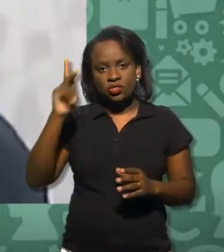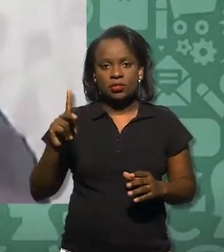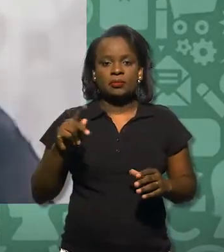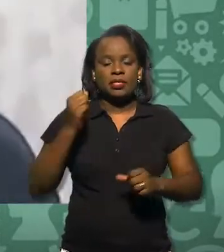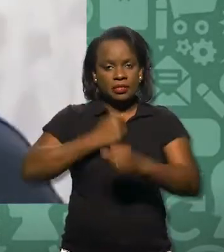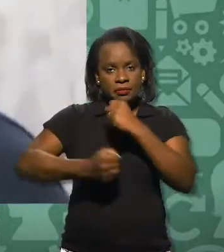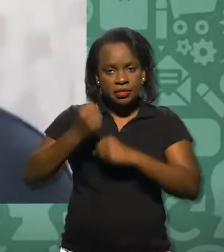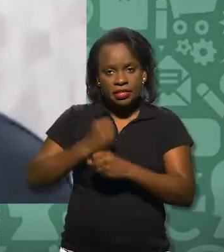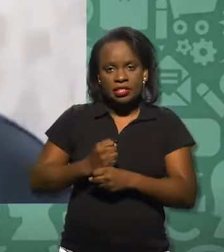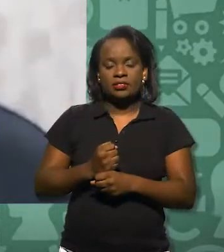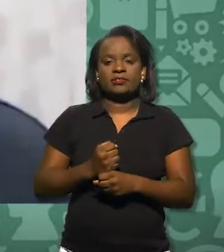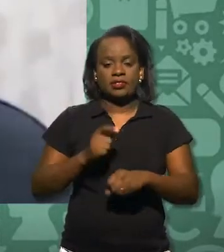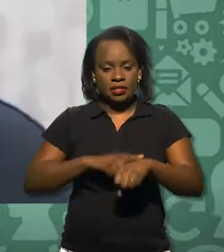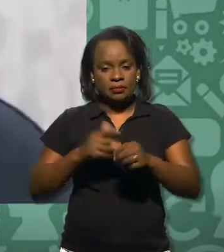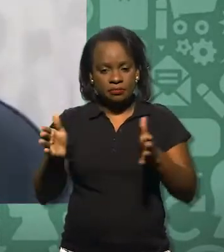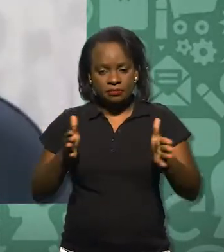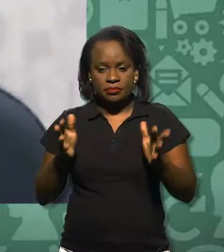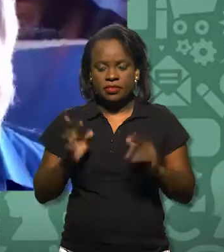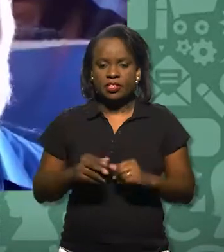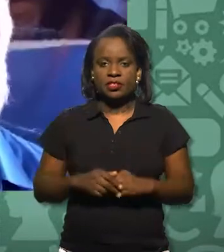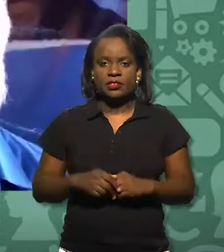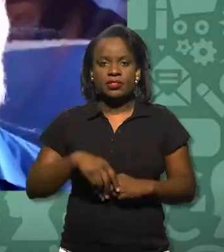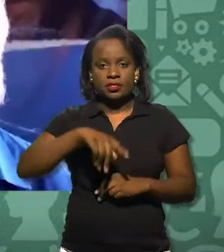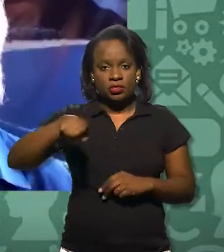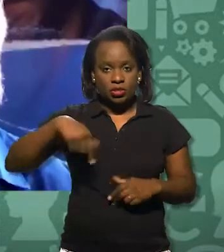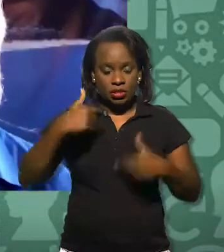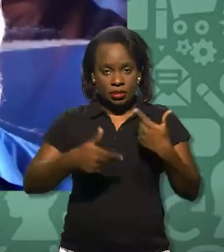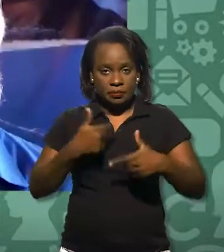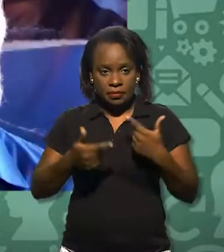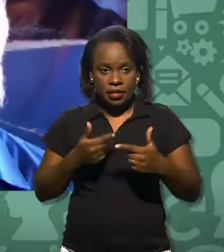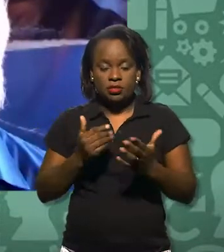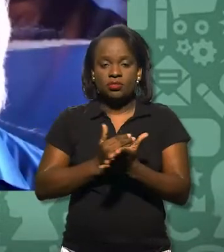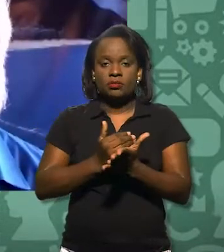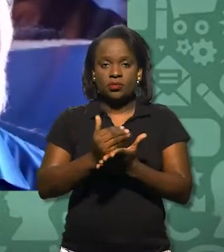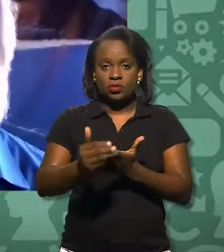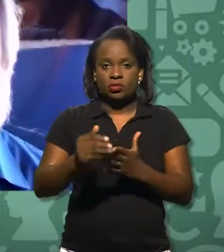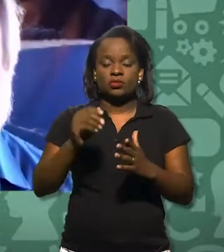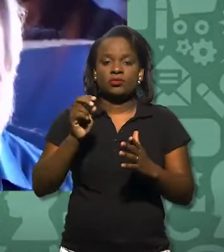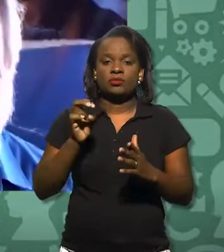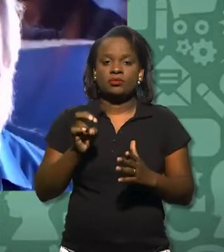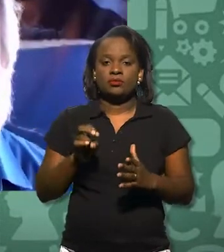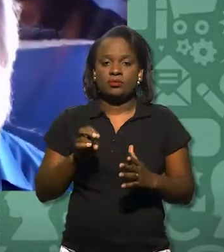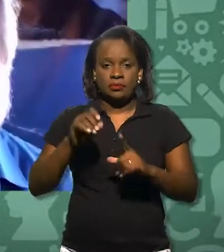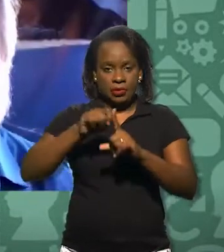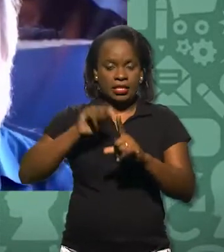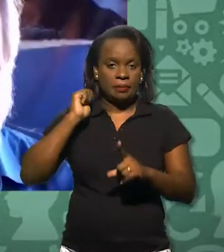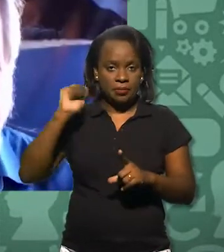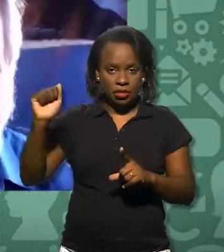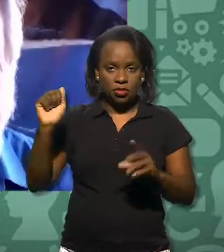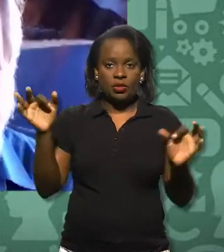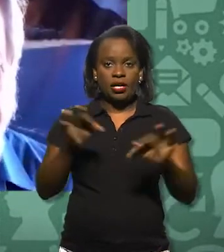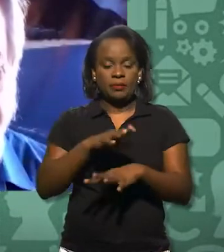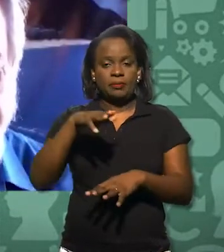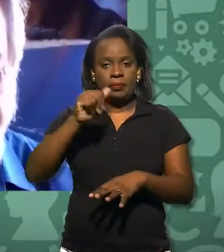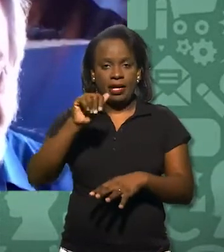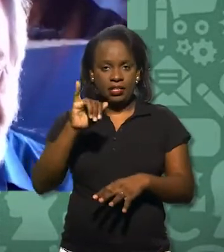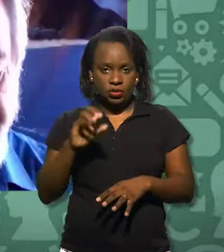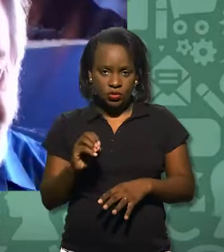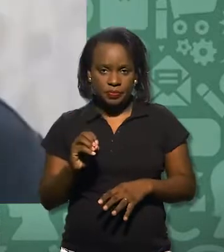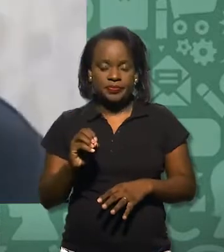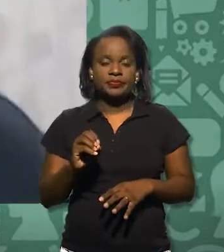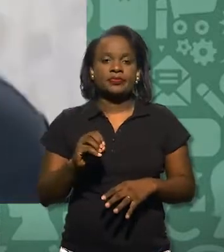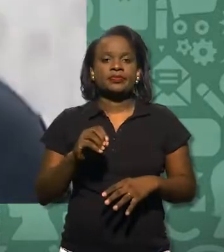em relação até ao ano passado, no mesmo período. Então, nós fizemos um trabalho que começou em abril, terminou em